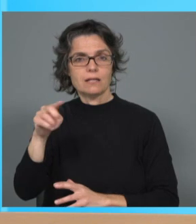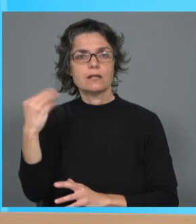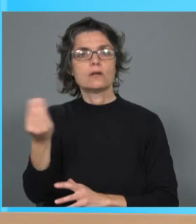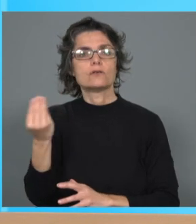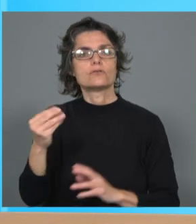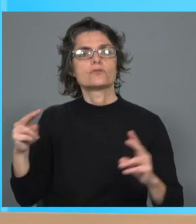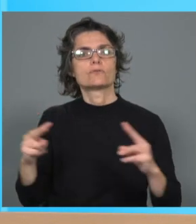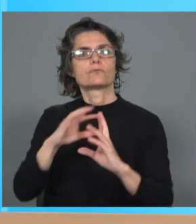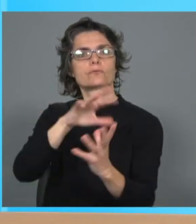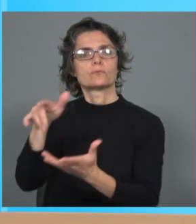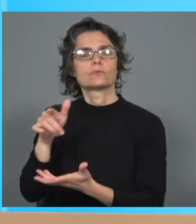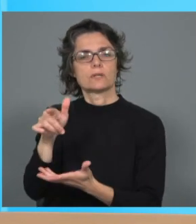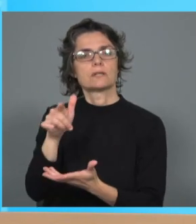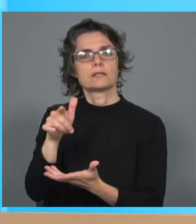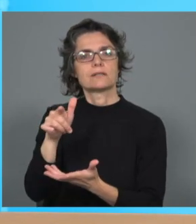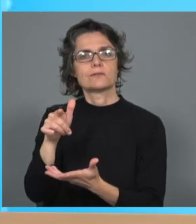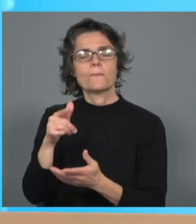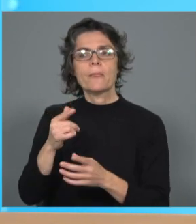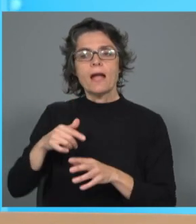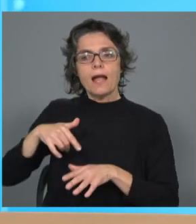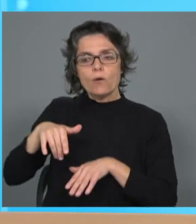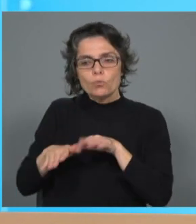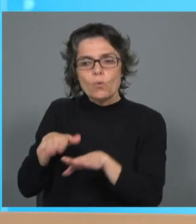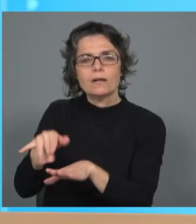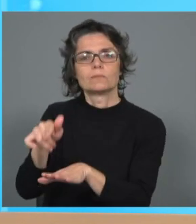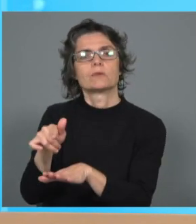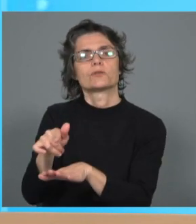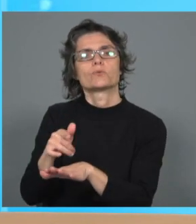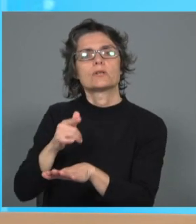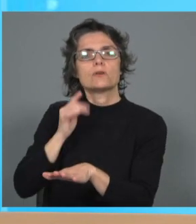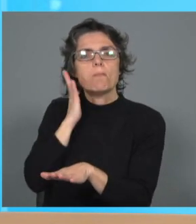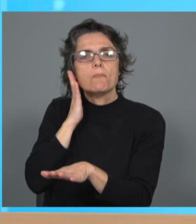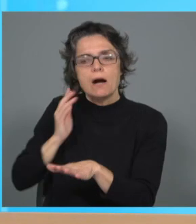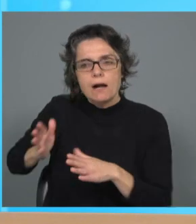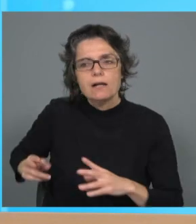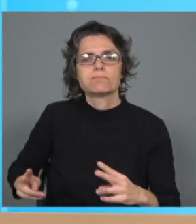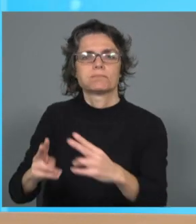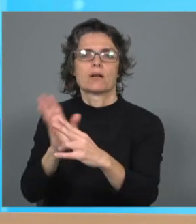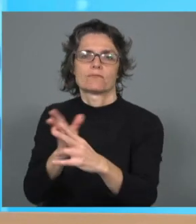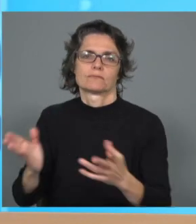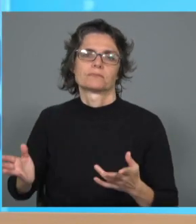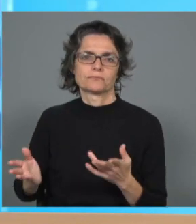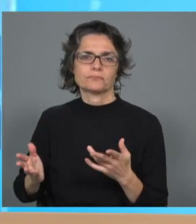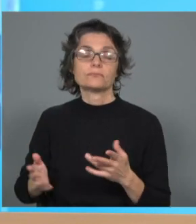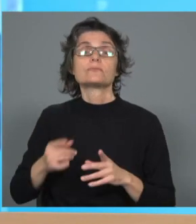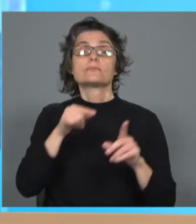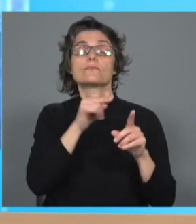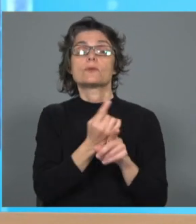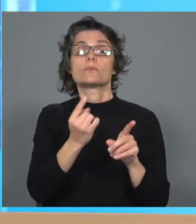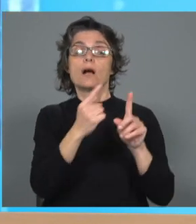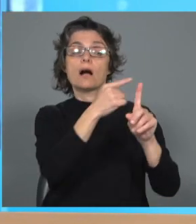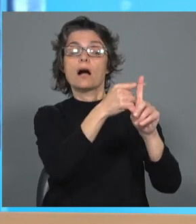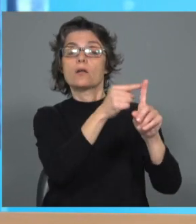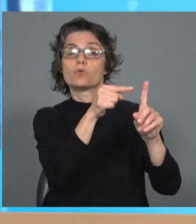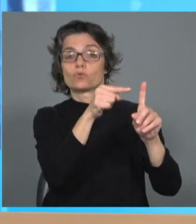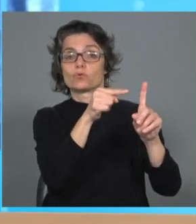está a acontecer. Porque a cruz vem também lembrar que pela sua permanência, que pela sua existência, pela